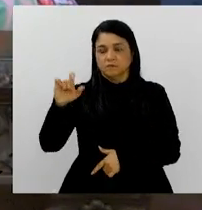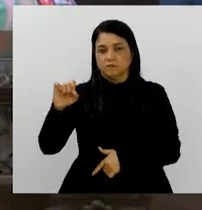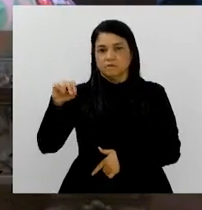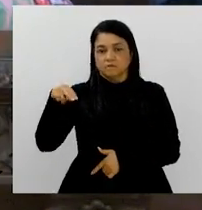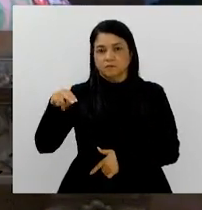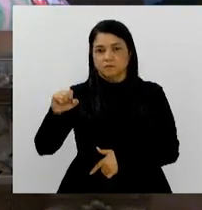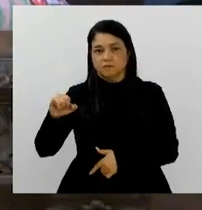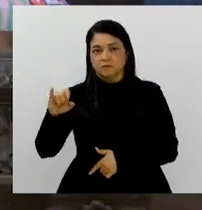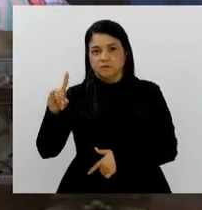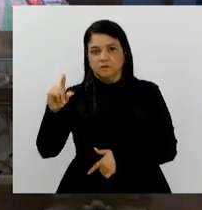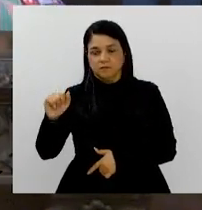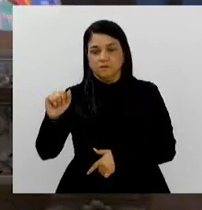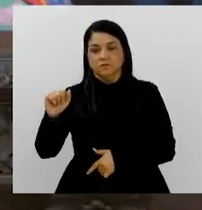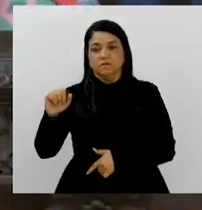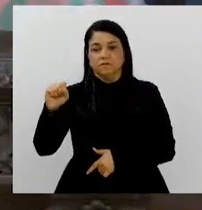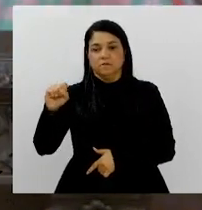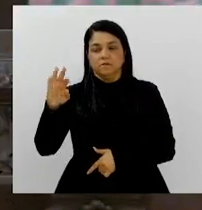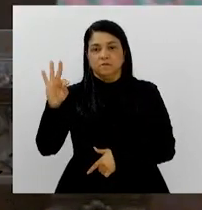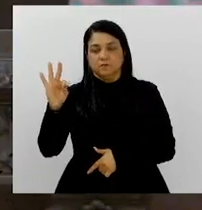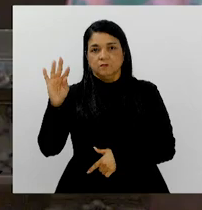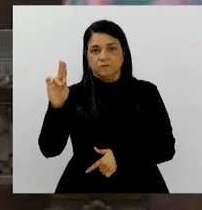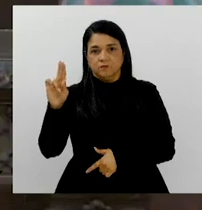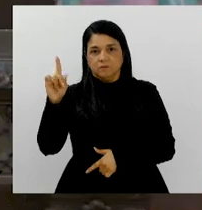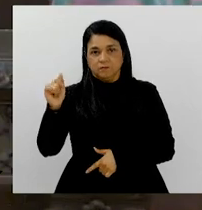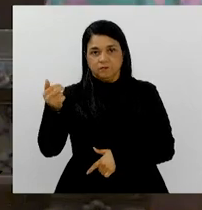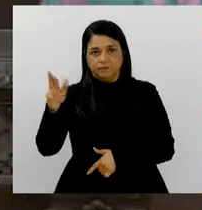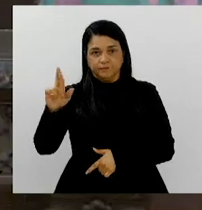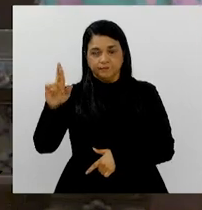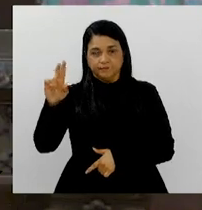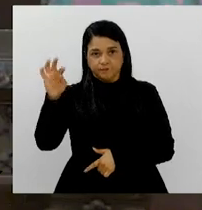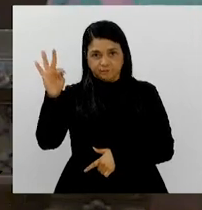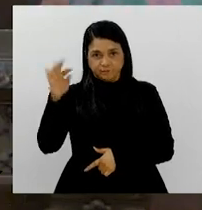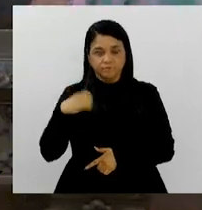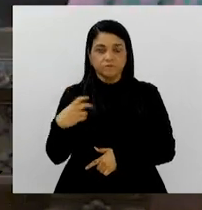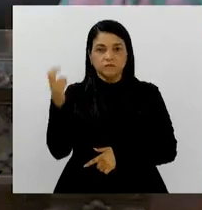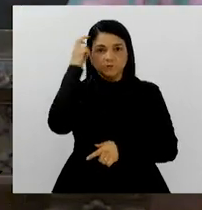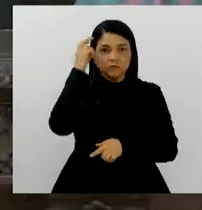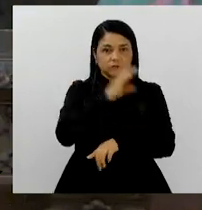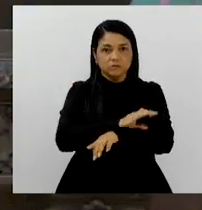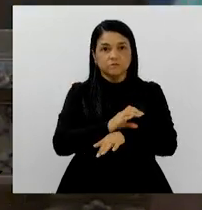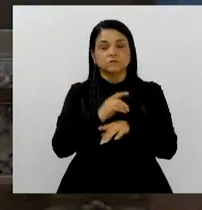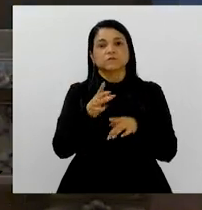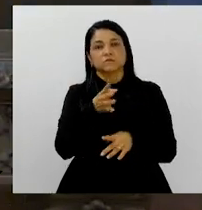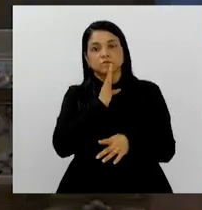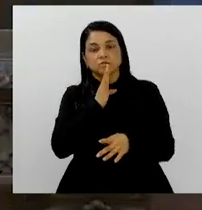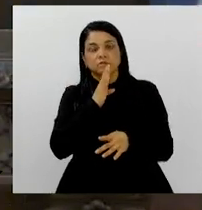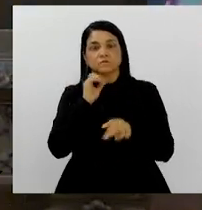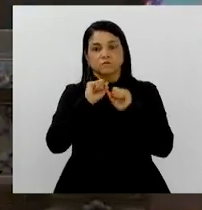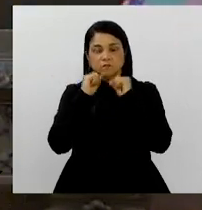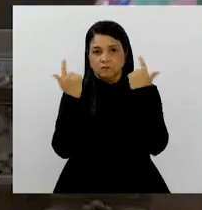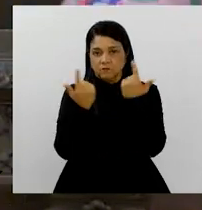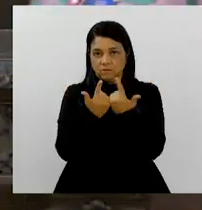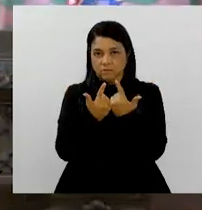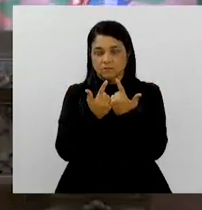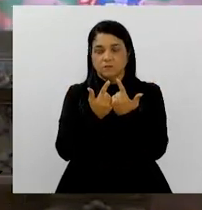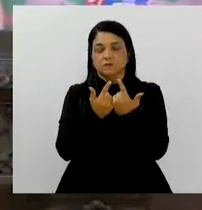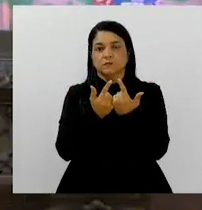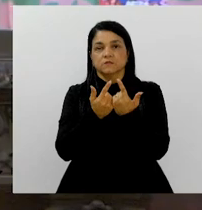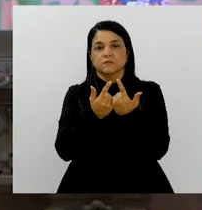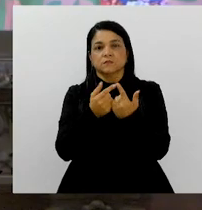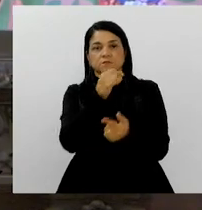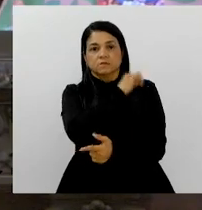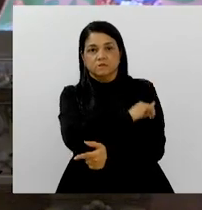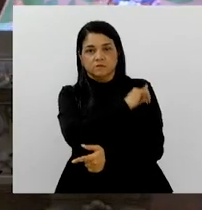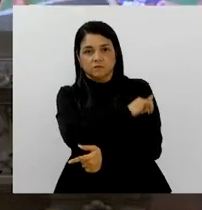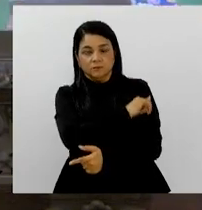Cultura, um importante reconhecimento da Alerj, Assembleia Legislativa do Estado do Rio de Janeiro, para os artistas e produtores